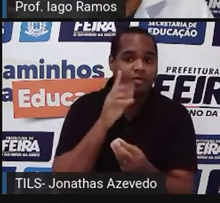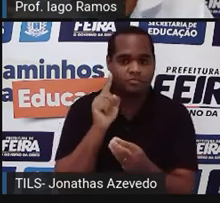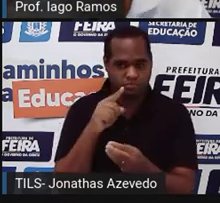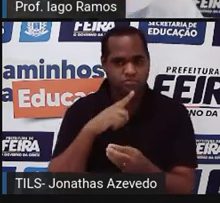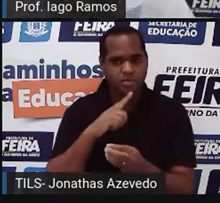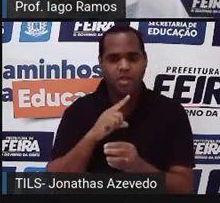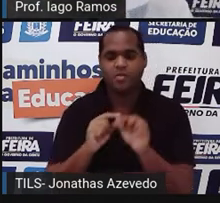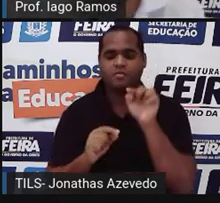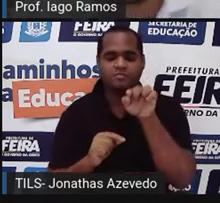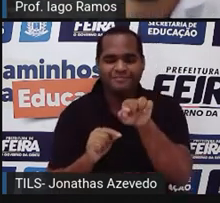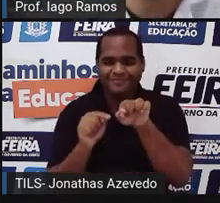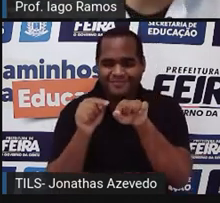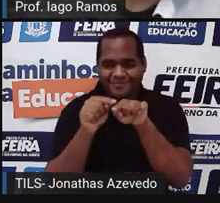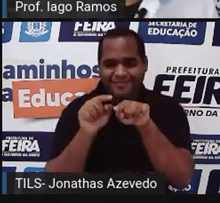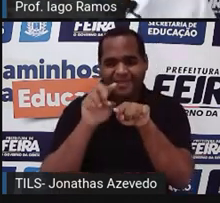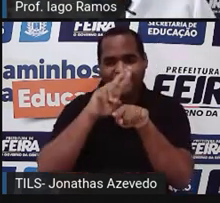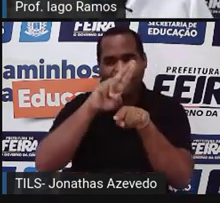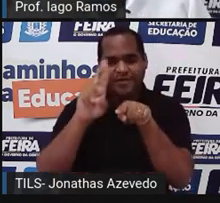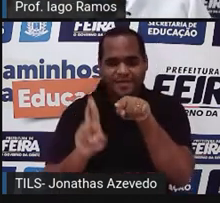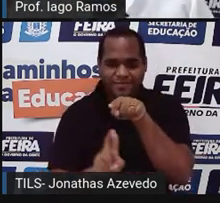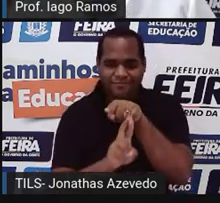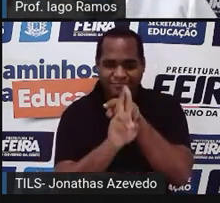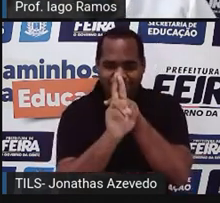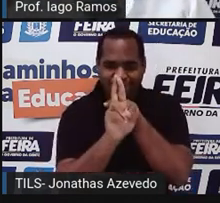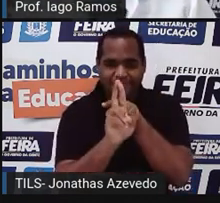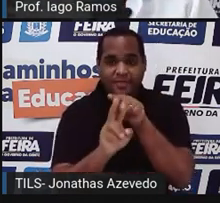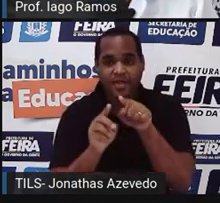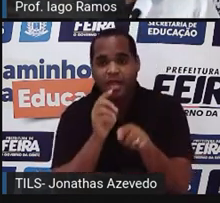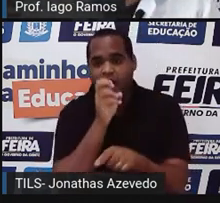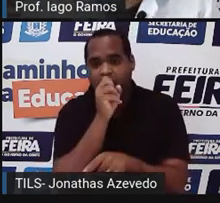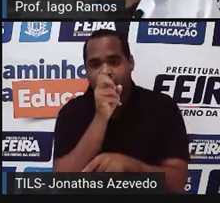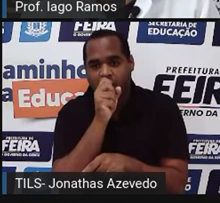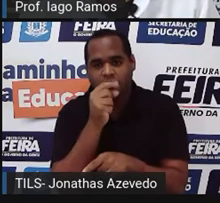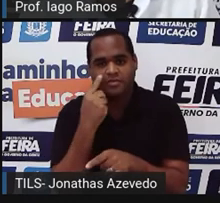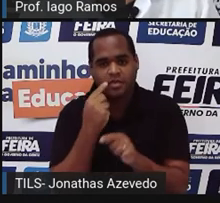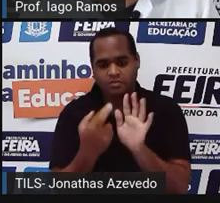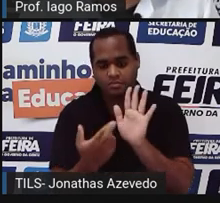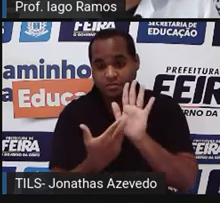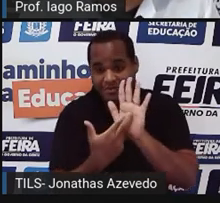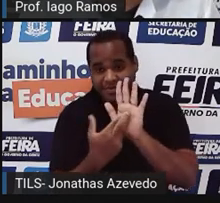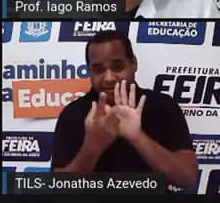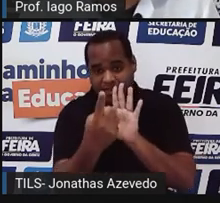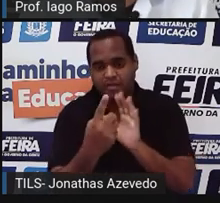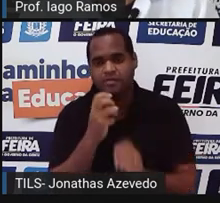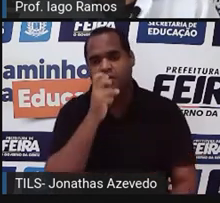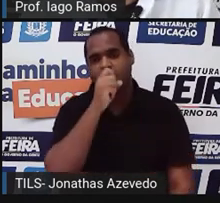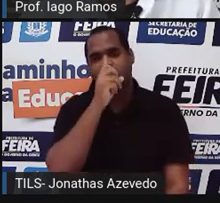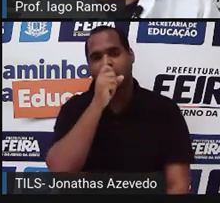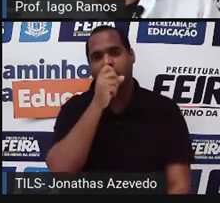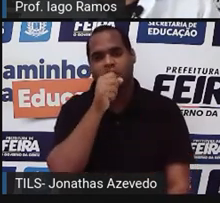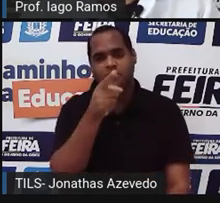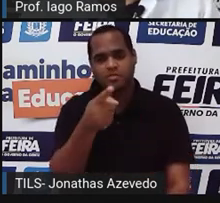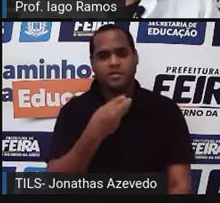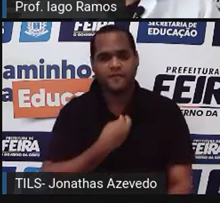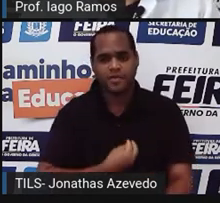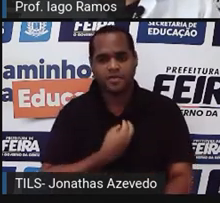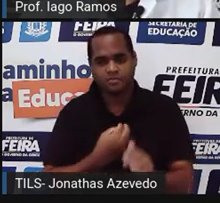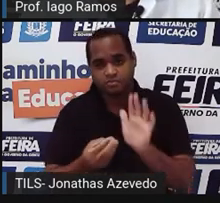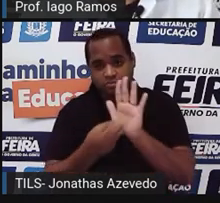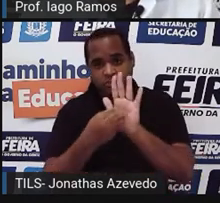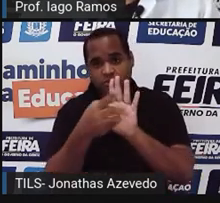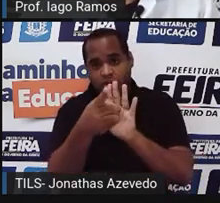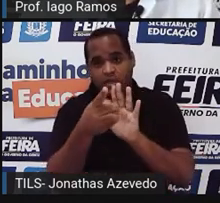ponto. Então, aquele pontozinho laranja que está ali na tela, que eu identifiquei como R,